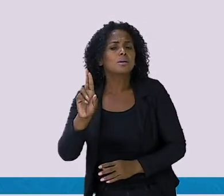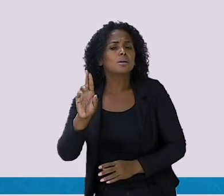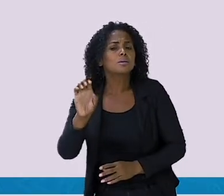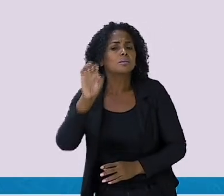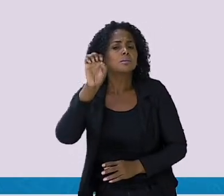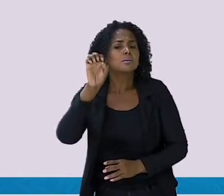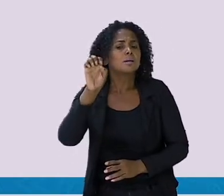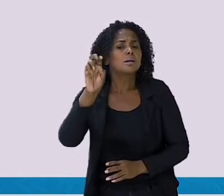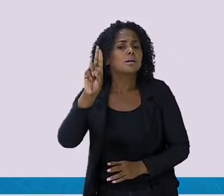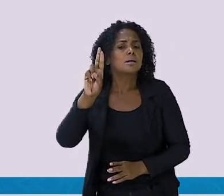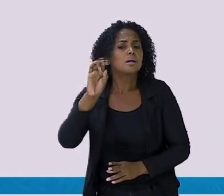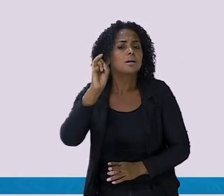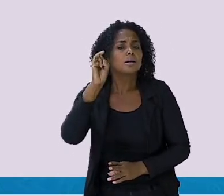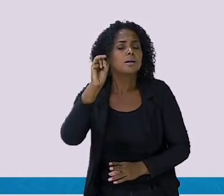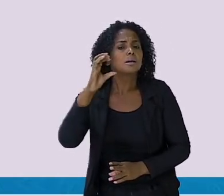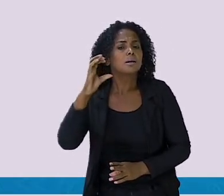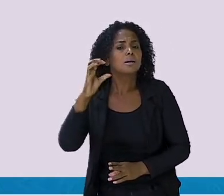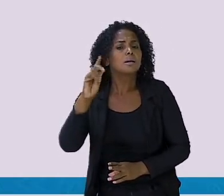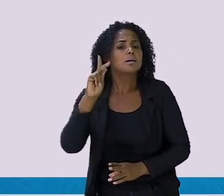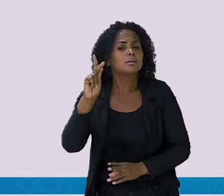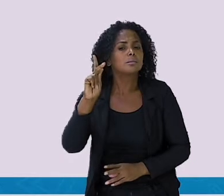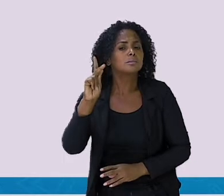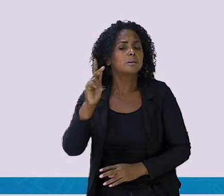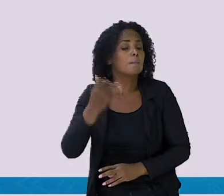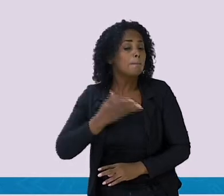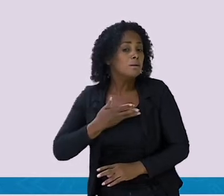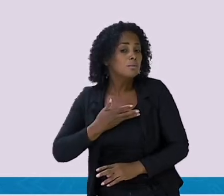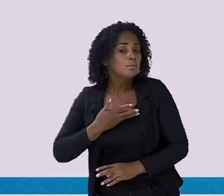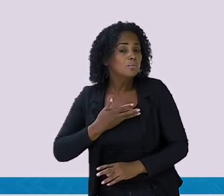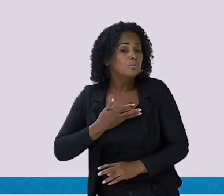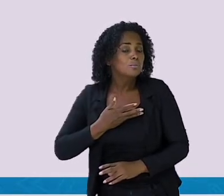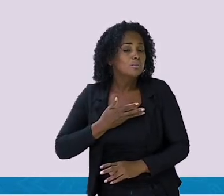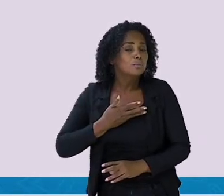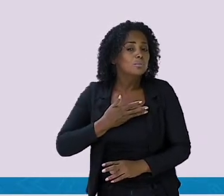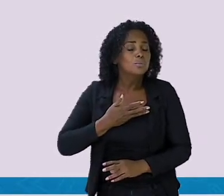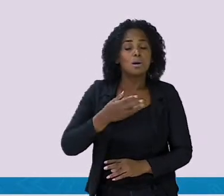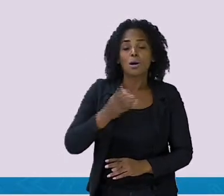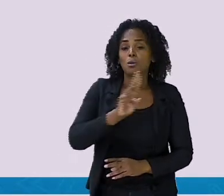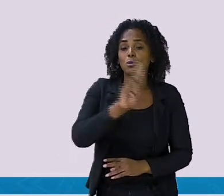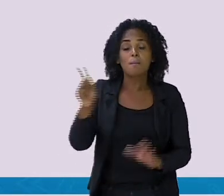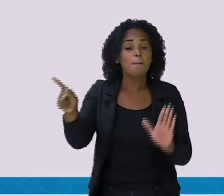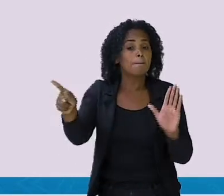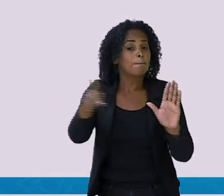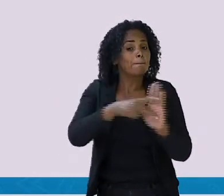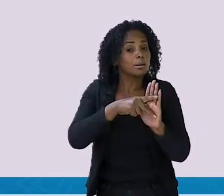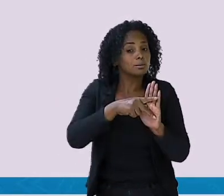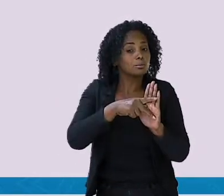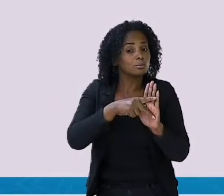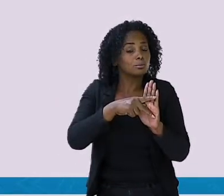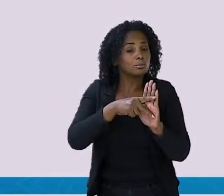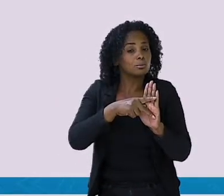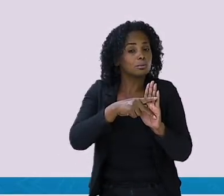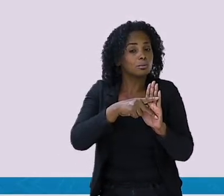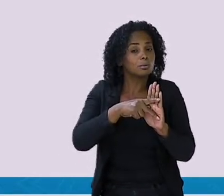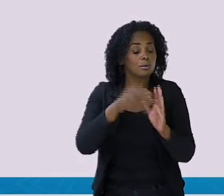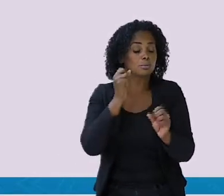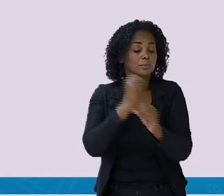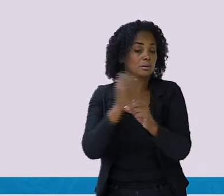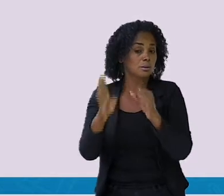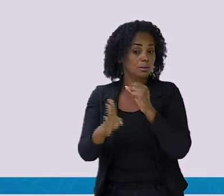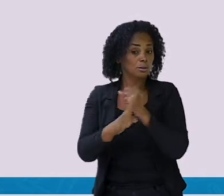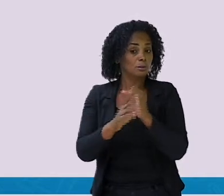rua, Avenida Minas Gerais. Uma pessoa, Eric, eu dei